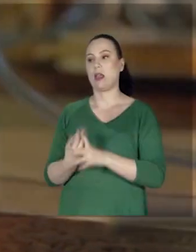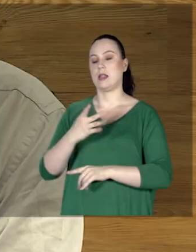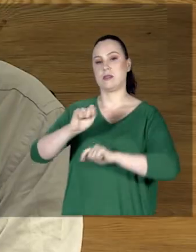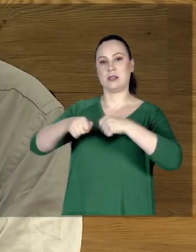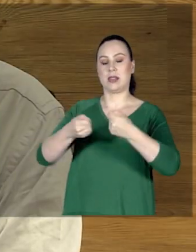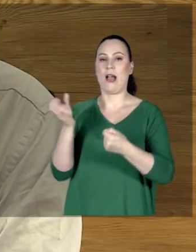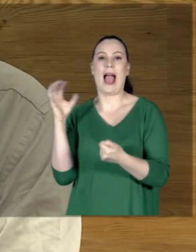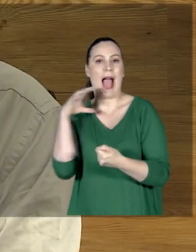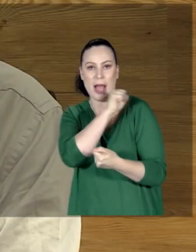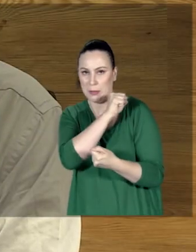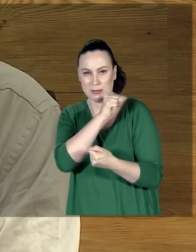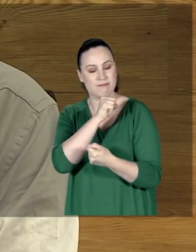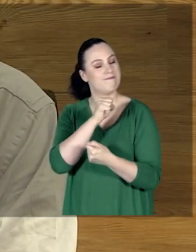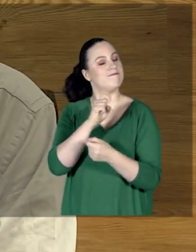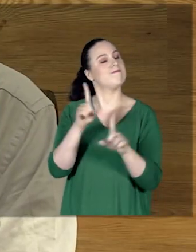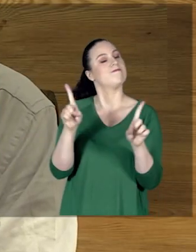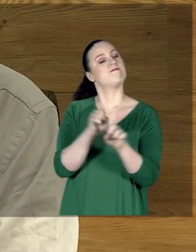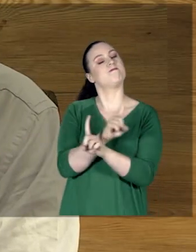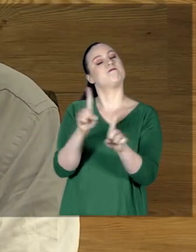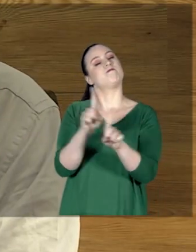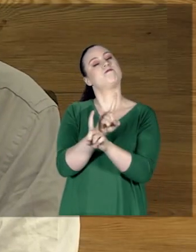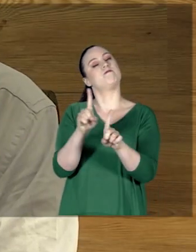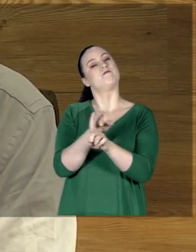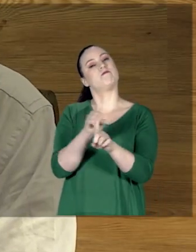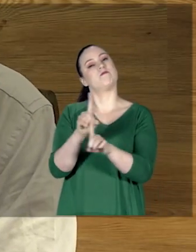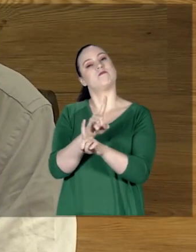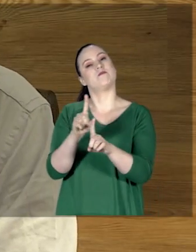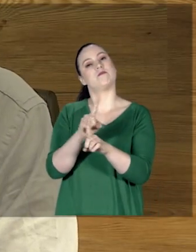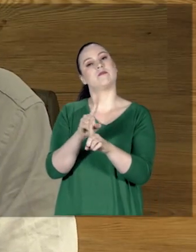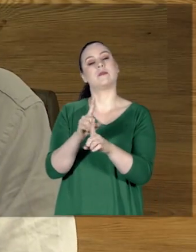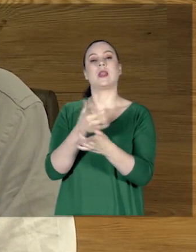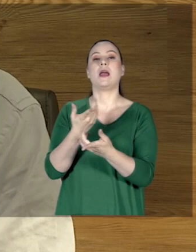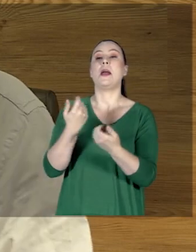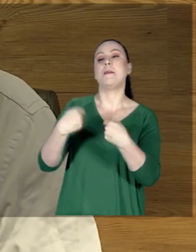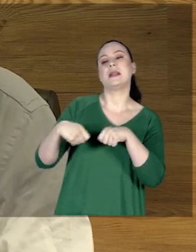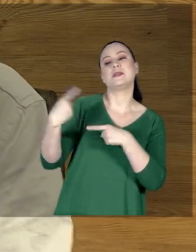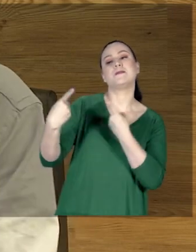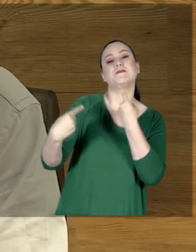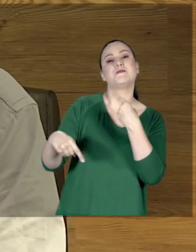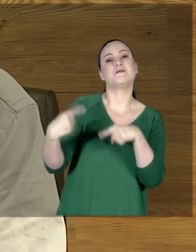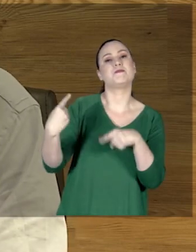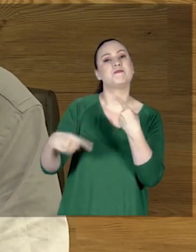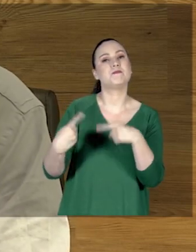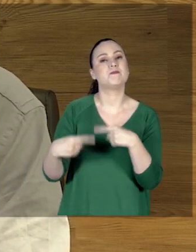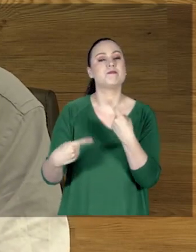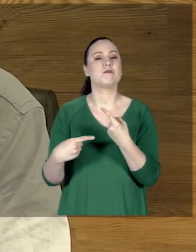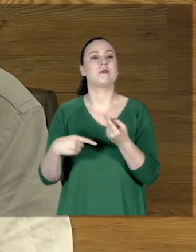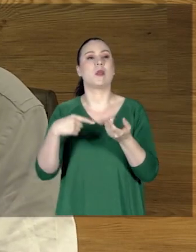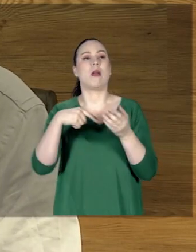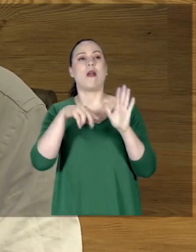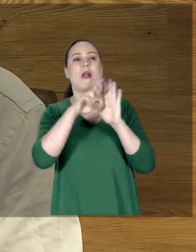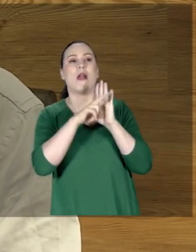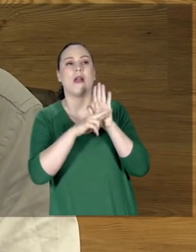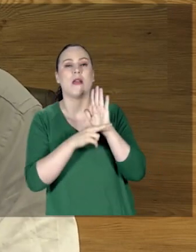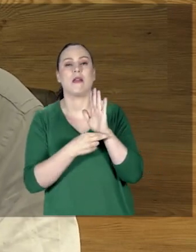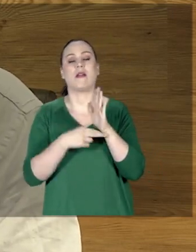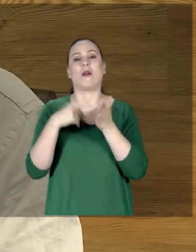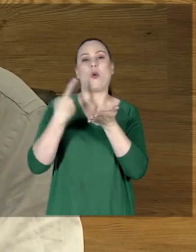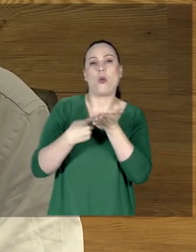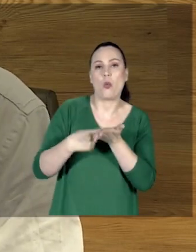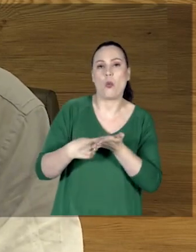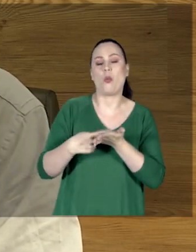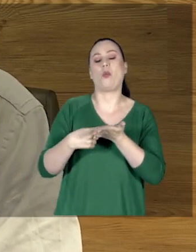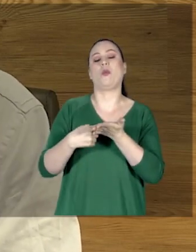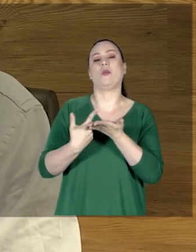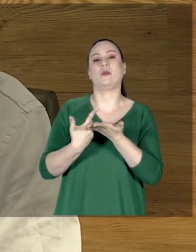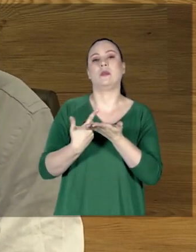criação desses sinais não é rápida. Ela é, de certa forma, necessita uma certa discussão, um certo protocolo, um certo